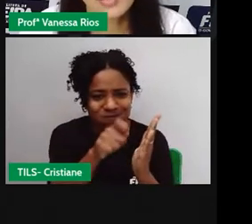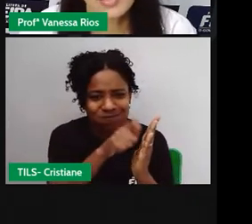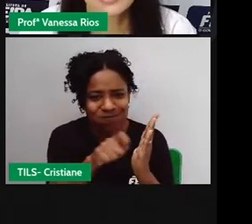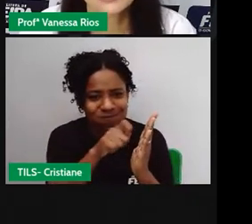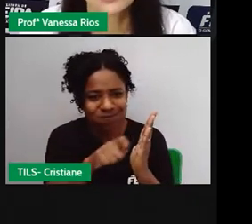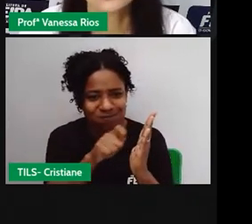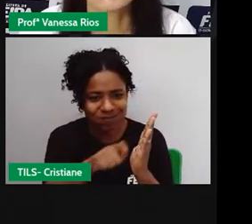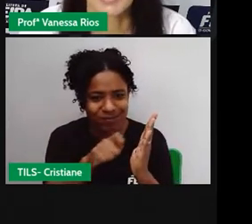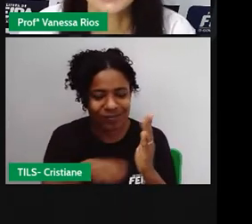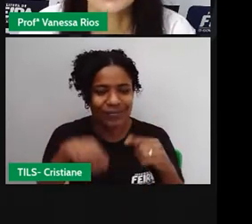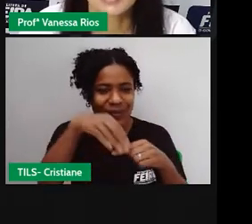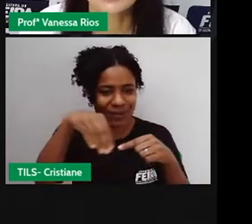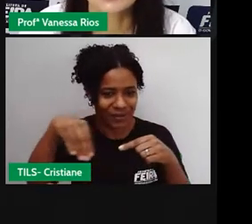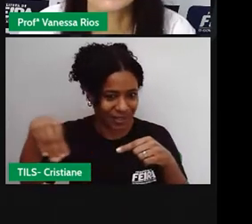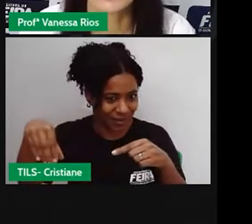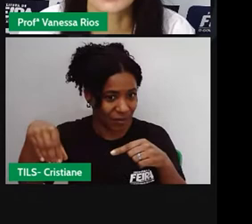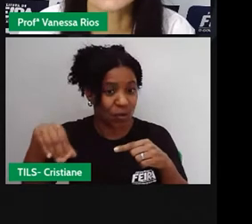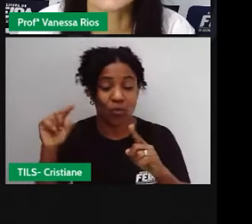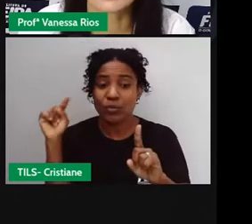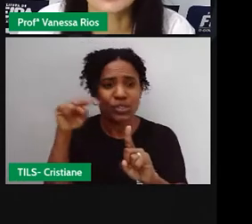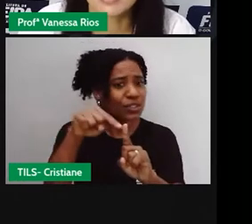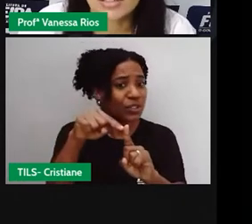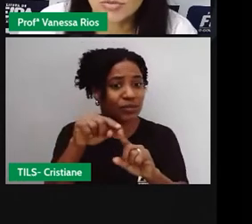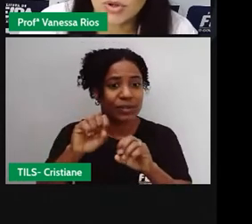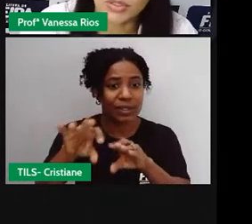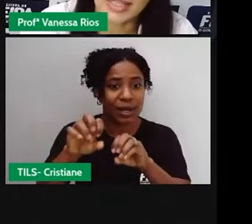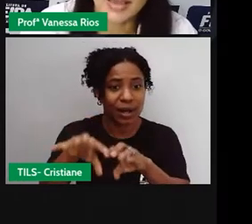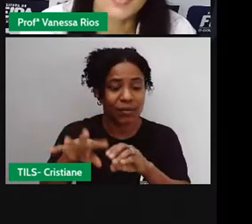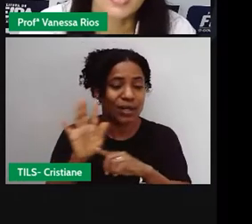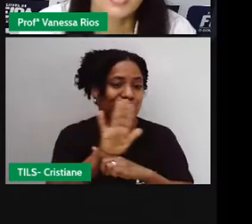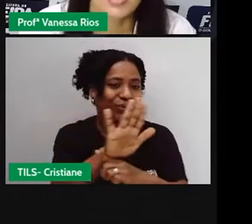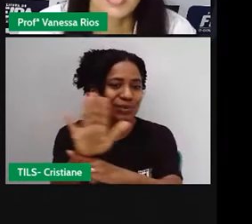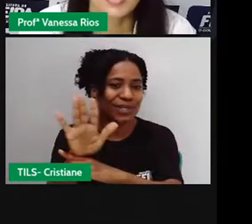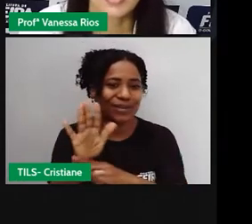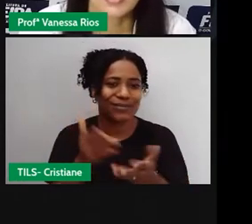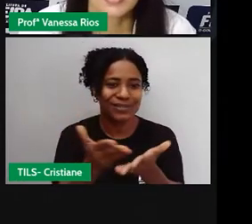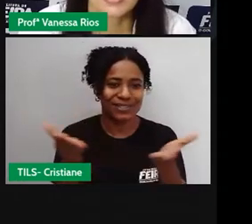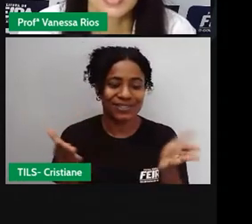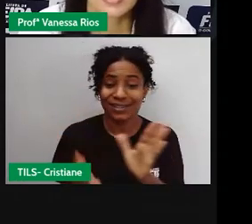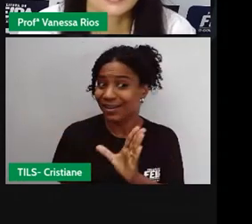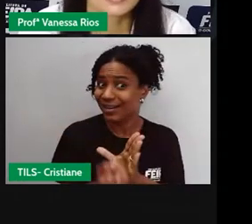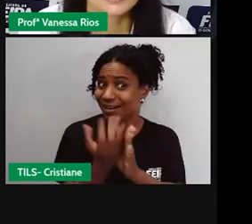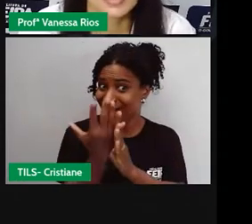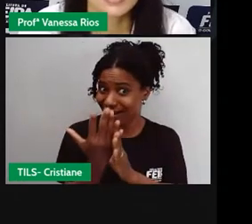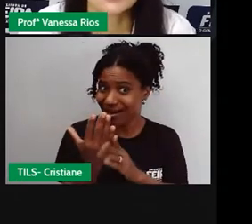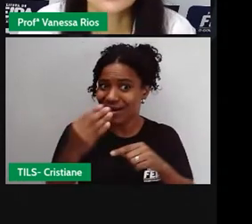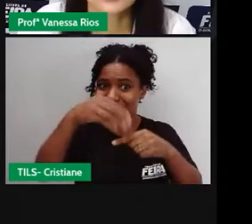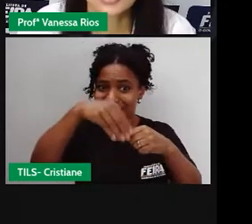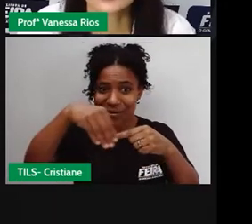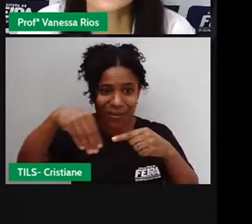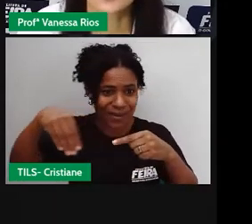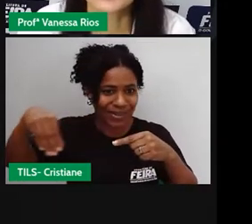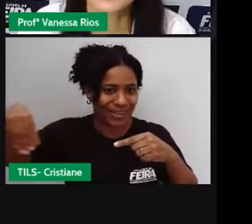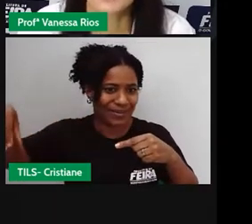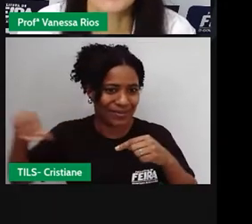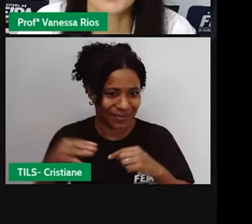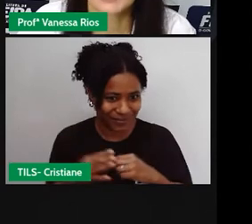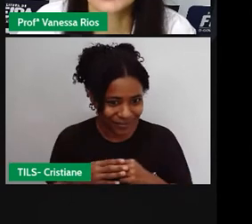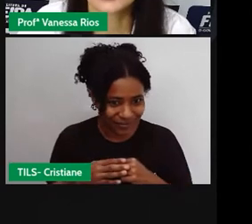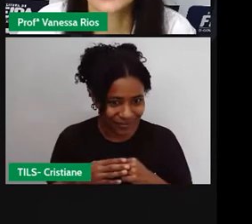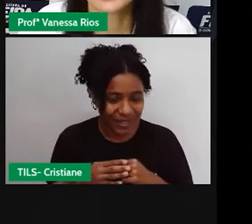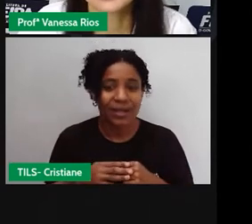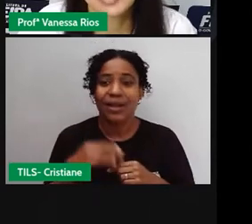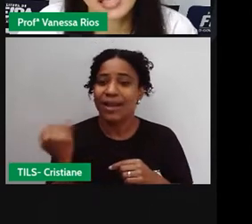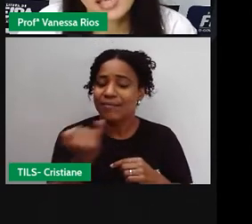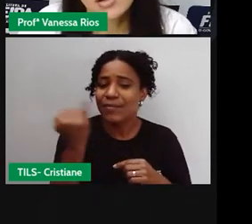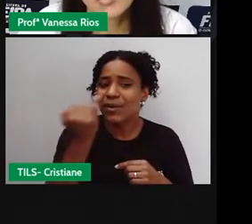cordel, é incentivar a criação, a escrita de um cordel, é interessante que a gente observe a